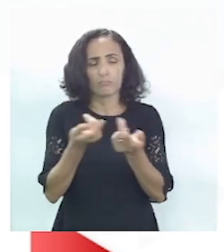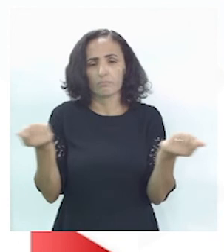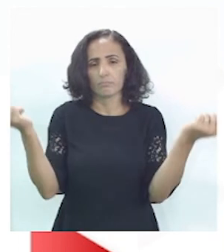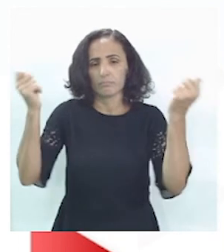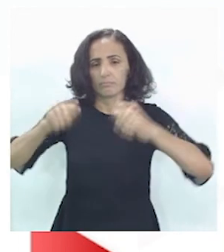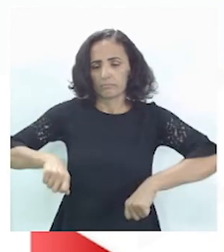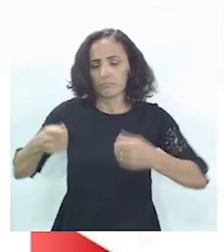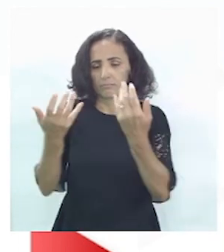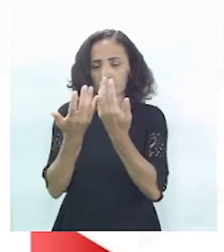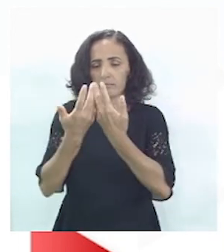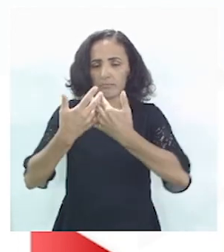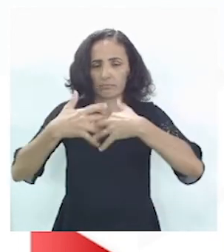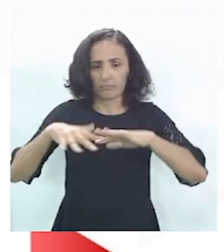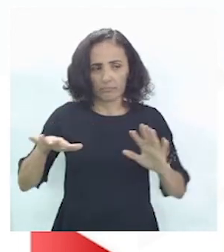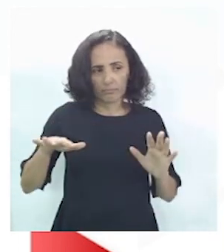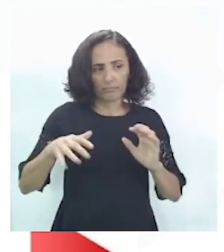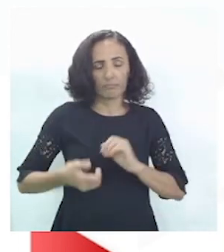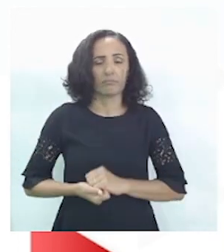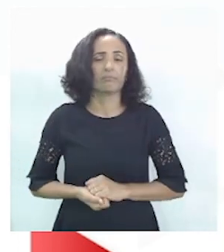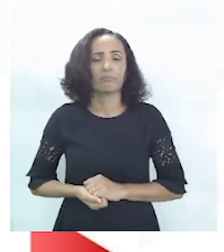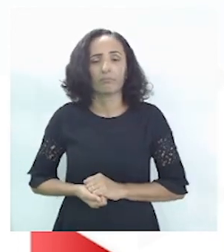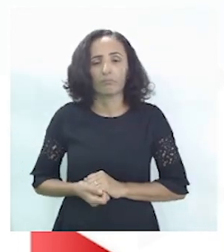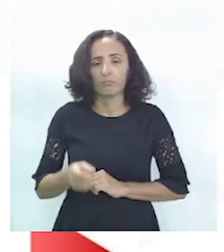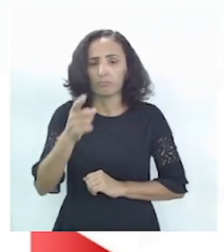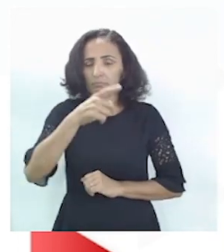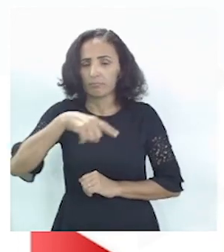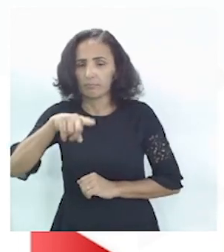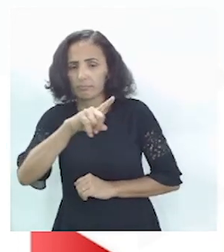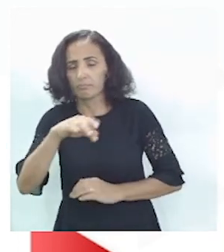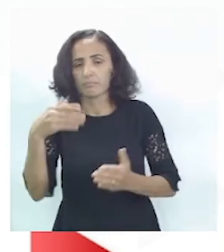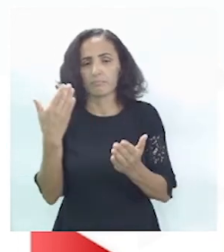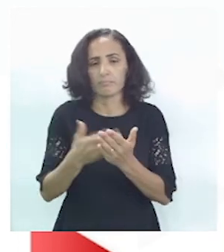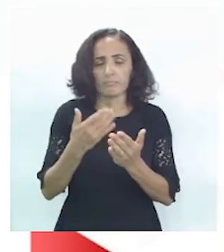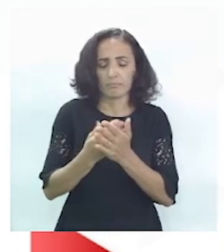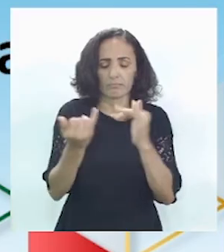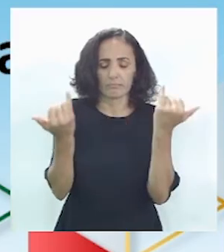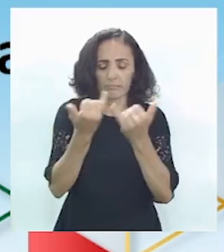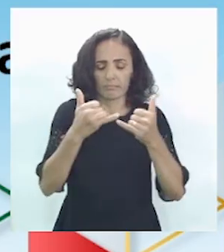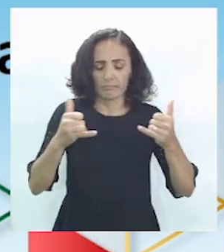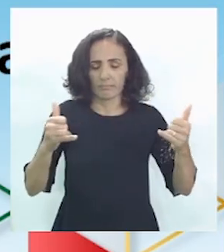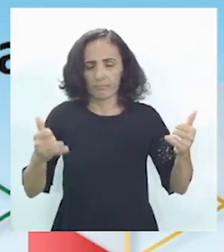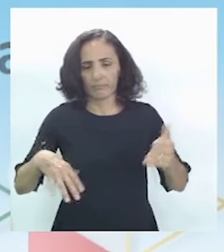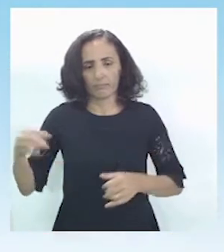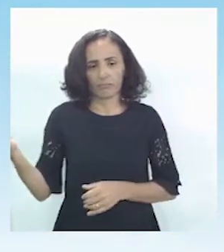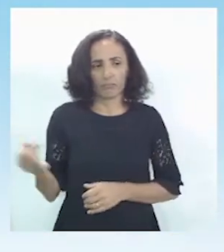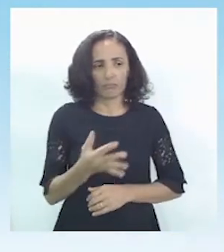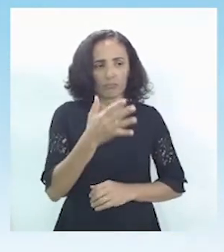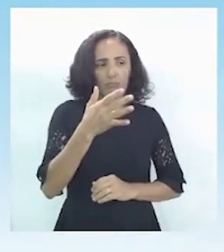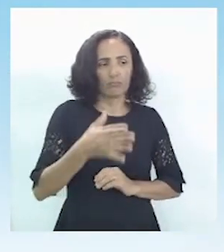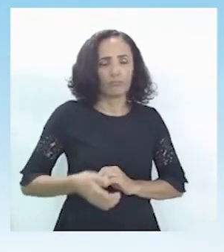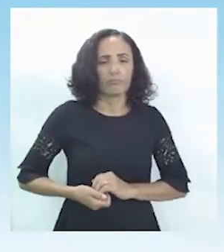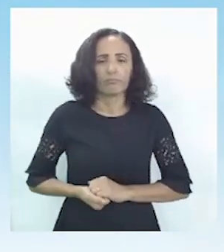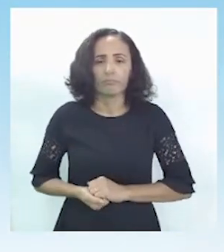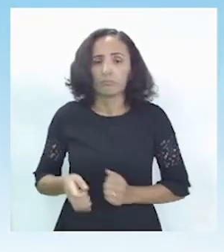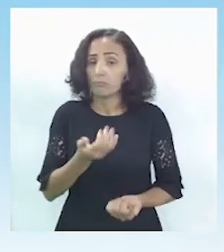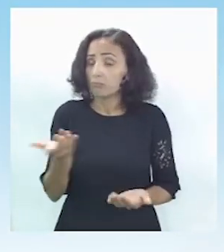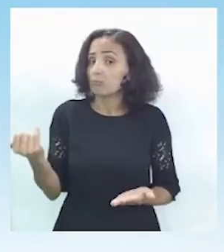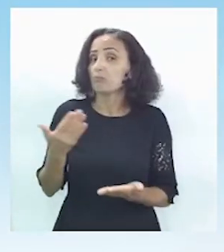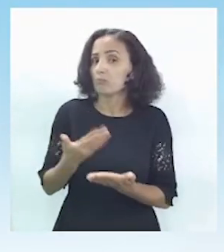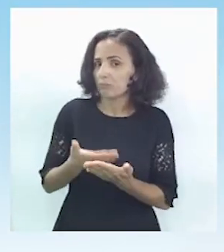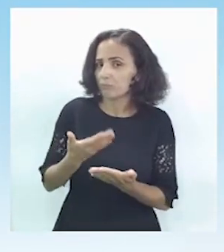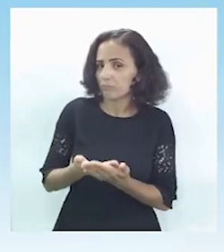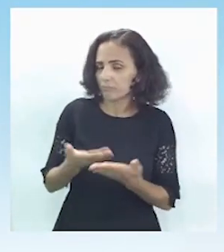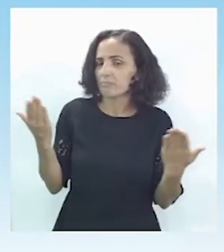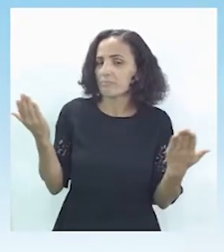de regeneração. Logo, é uma fonte de energia renovável. Bom, hoje